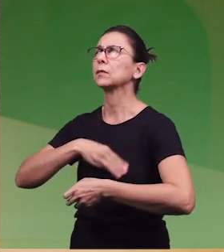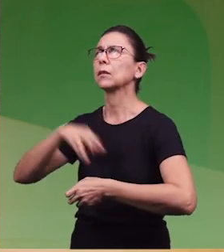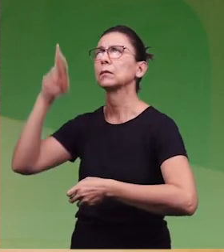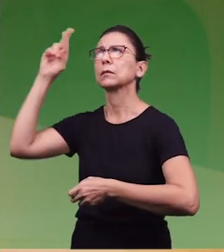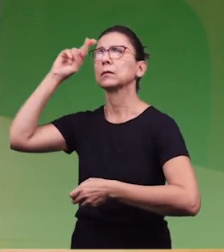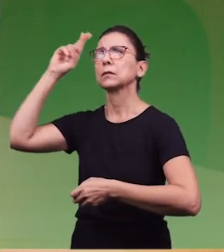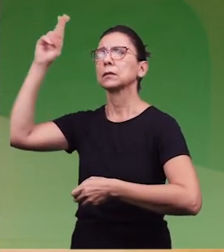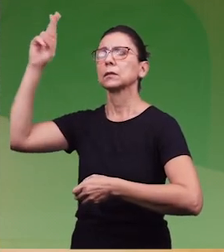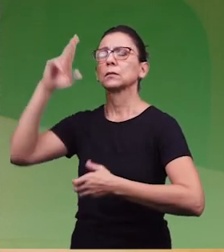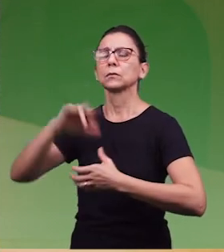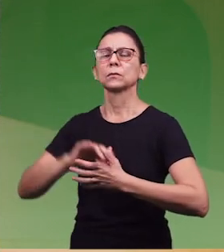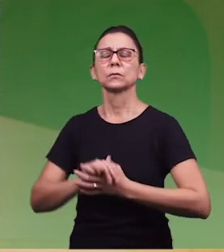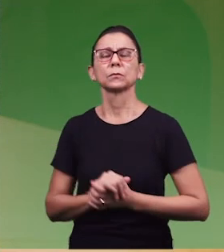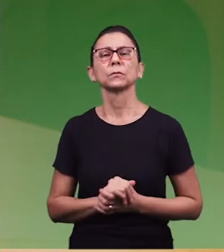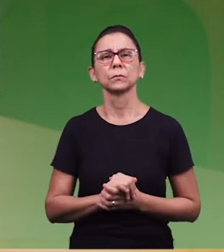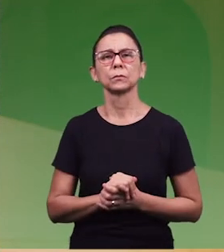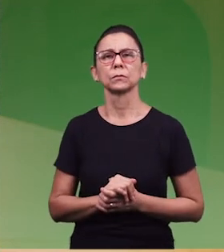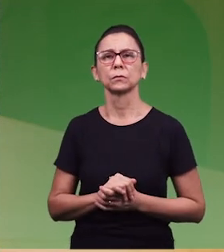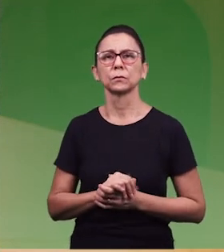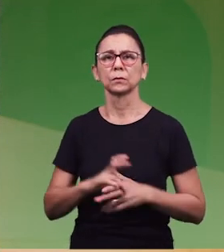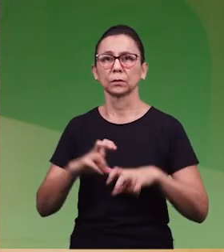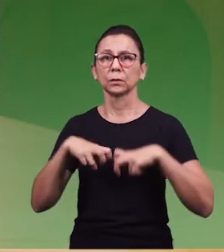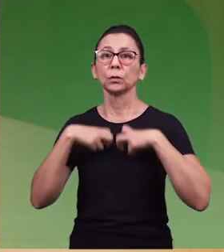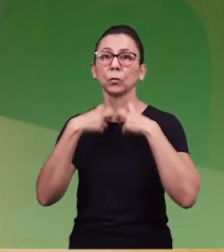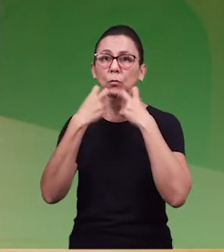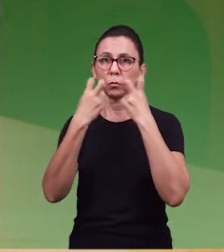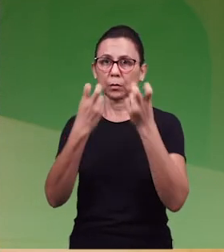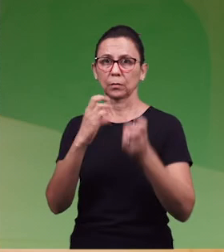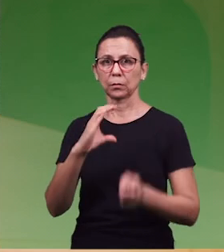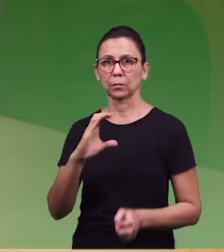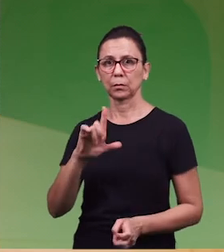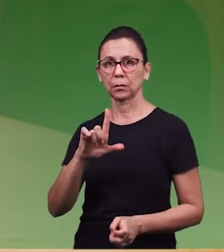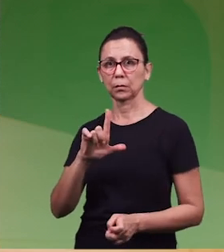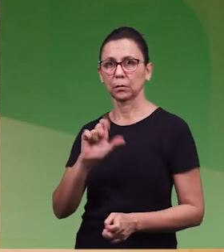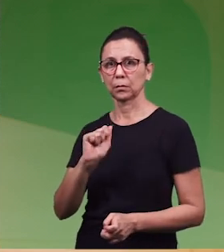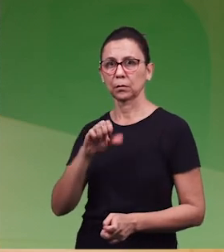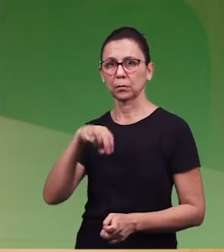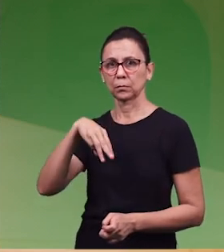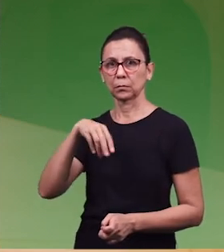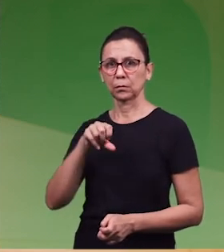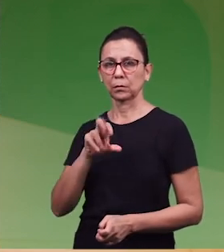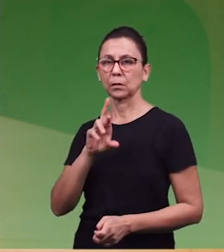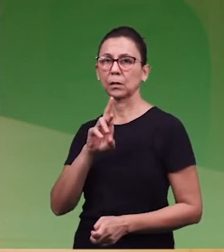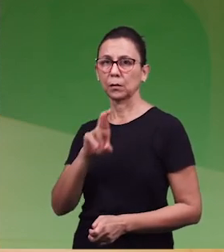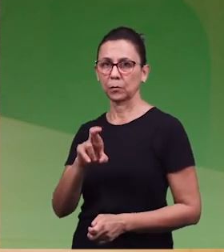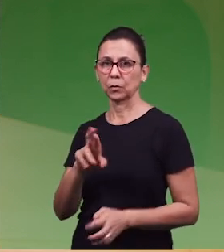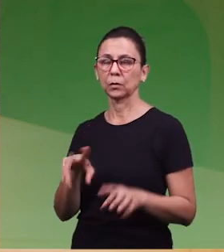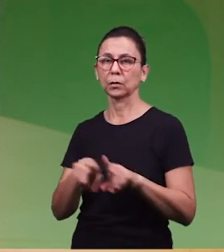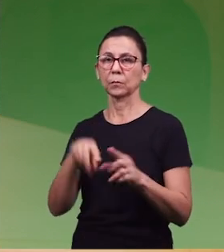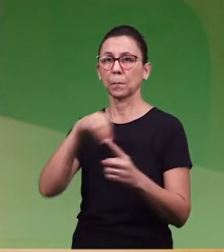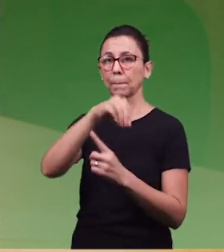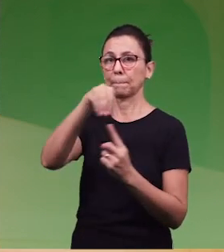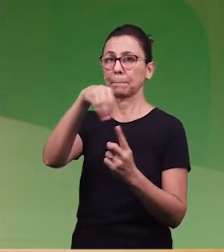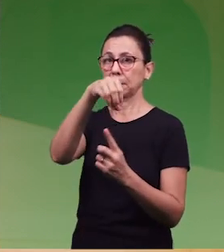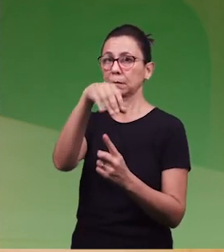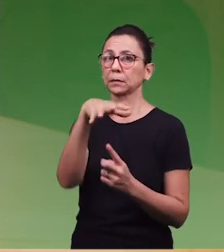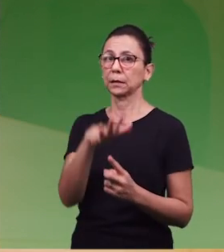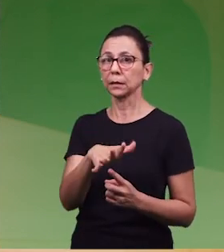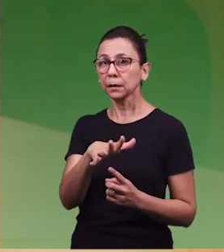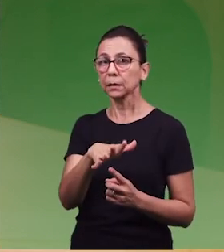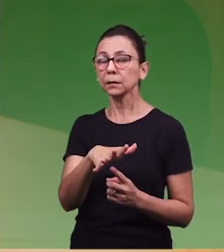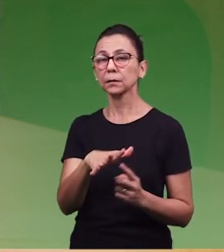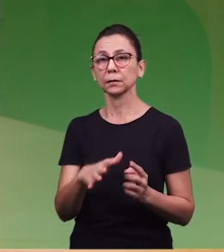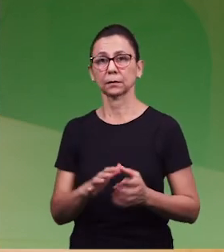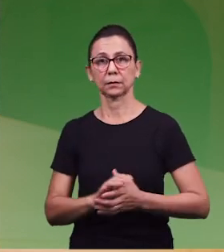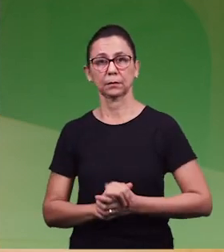recursos da graça, do qual nós iremos falar em seguida, que fala da capacidade de ação do Espírito